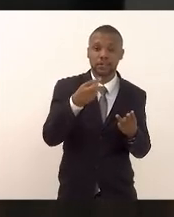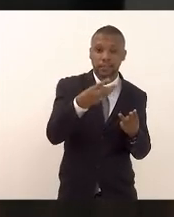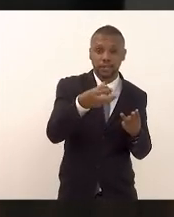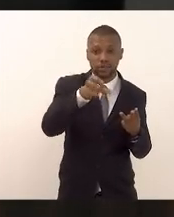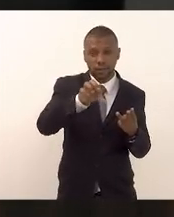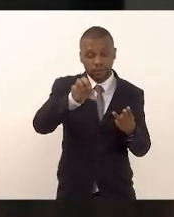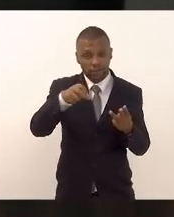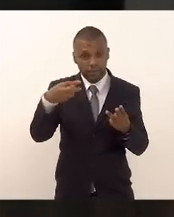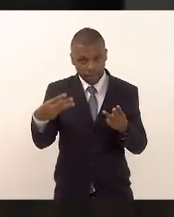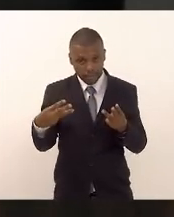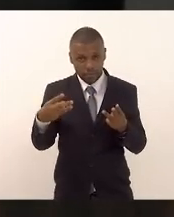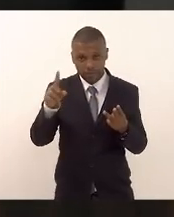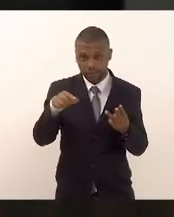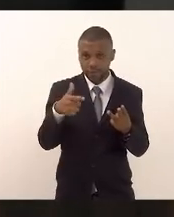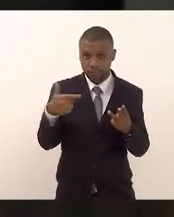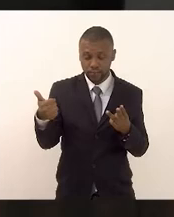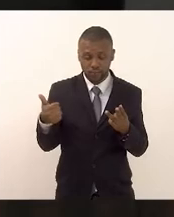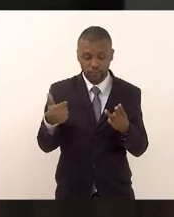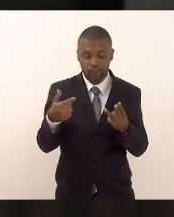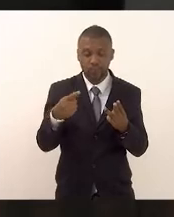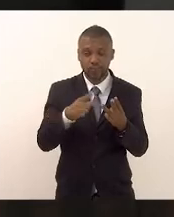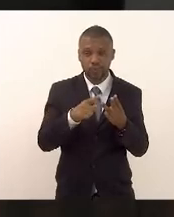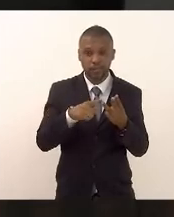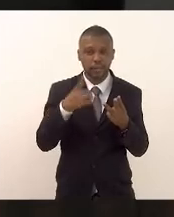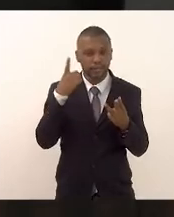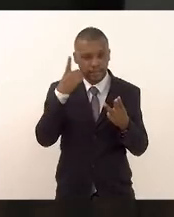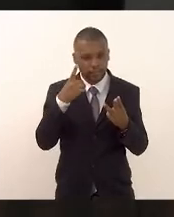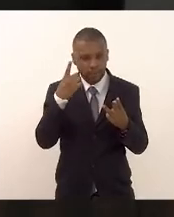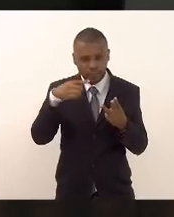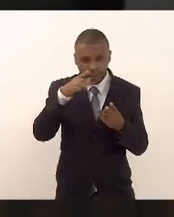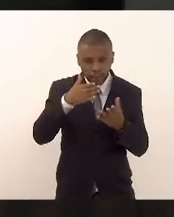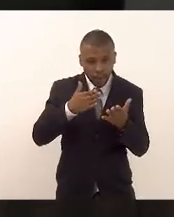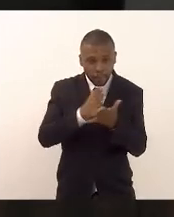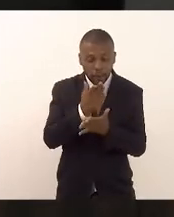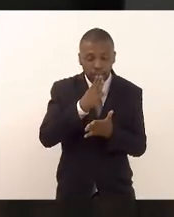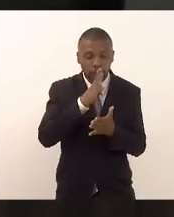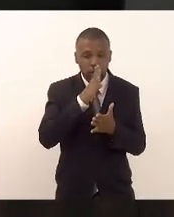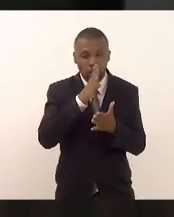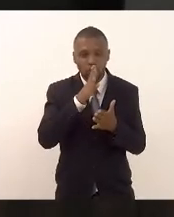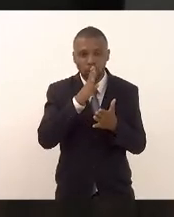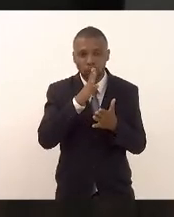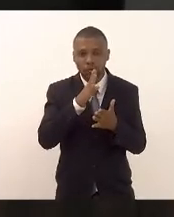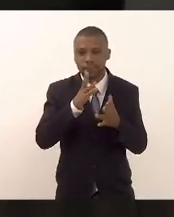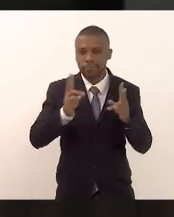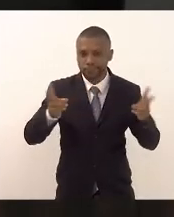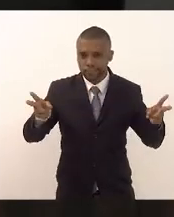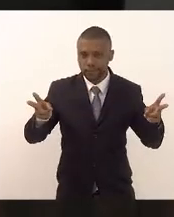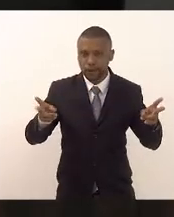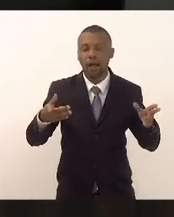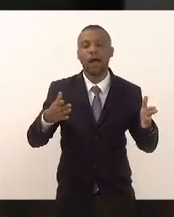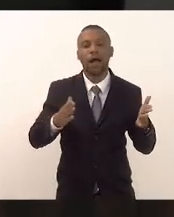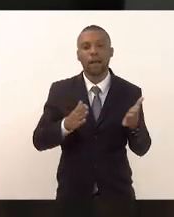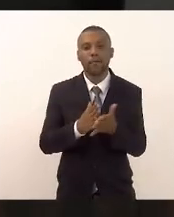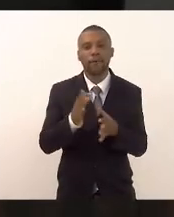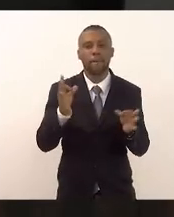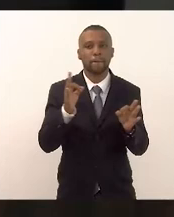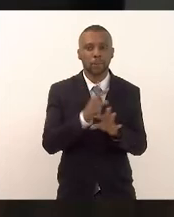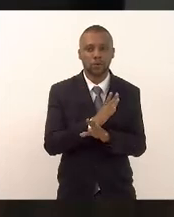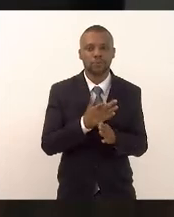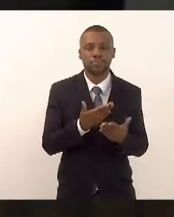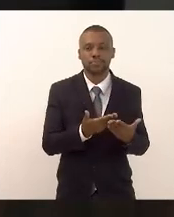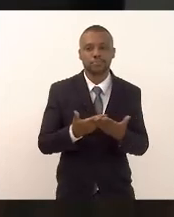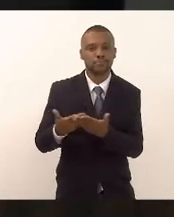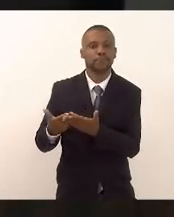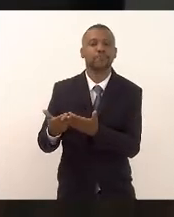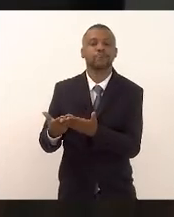3993 de 21, deputado Valdec Carneiro. Se os que aprovam, permaneçam como estão, aprovado. Requer a inclusão na ordem